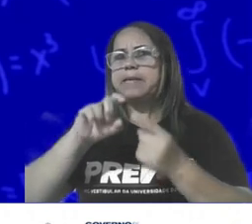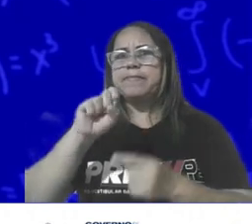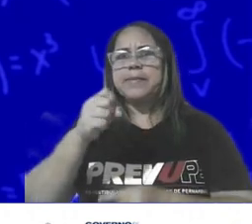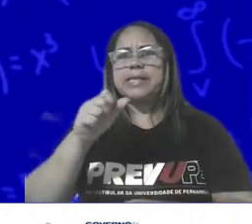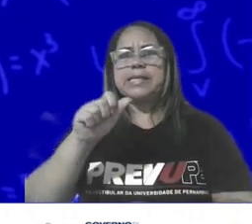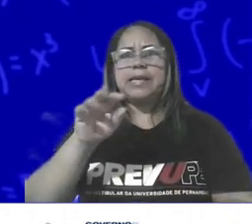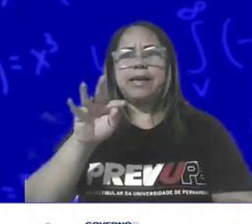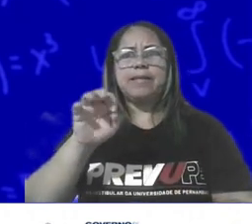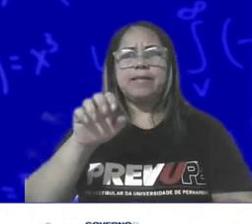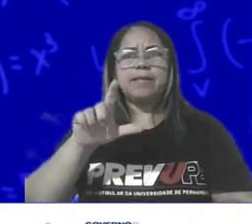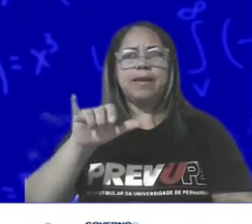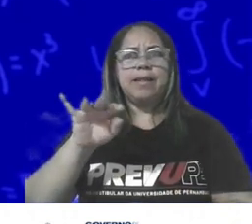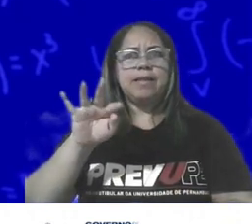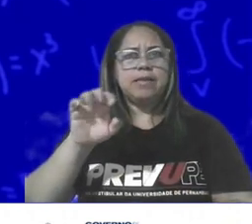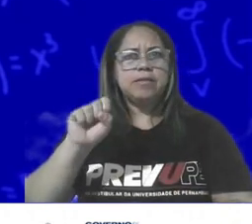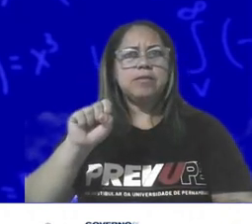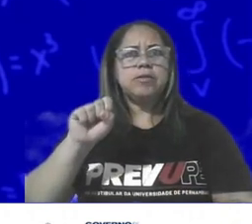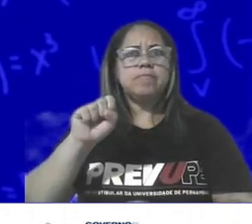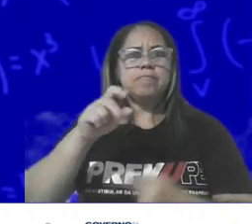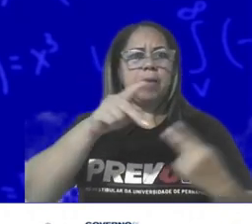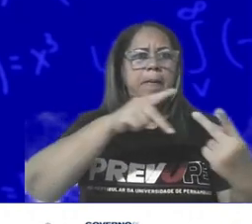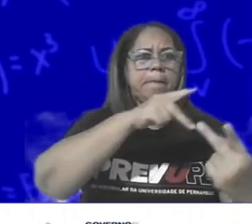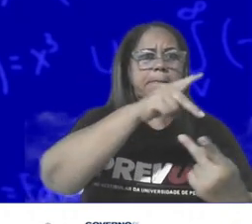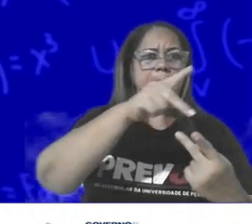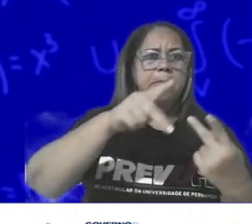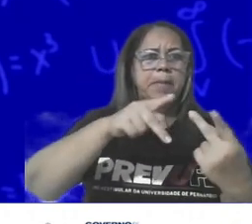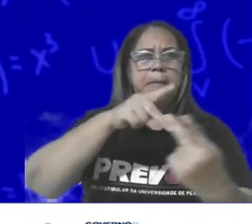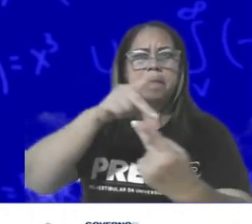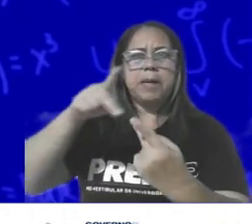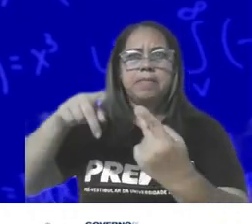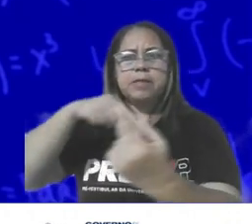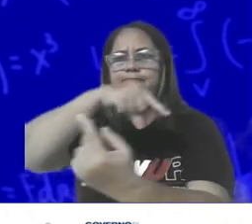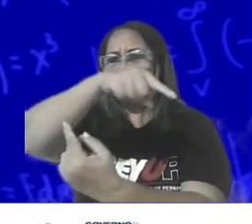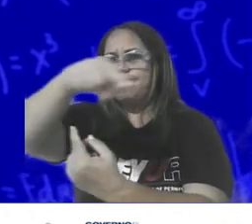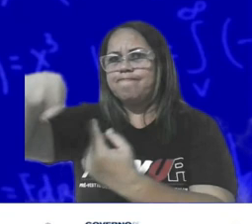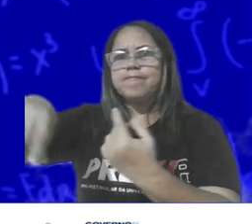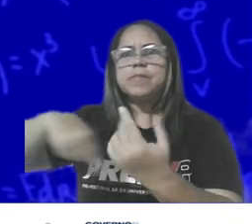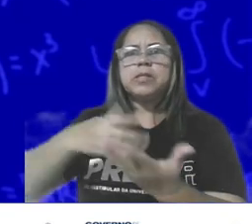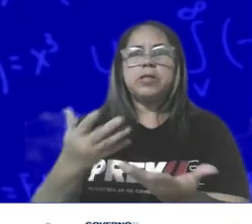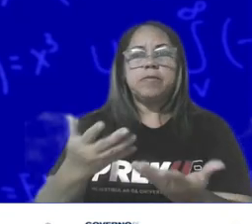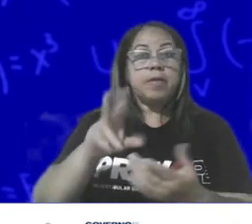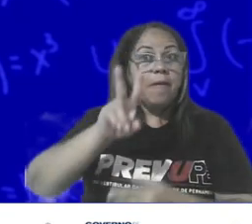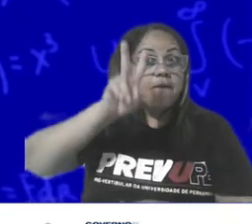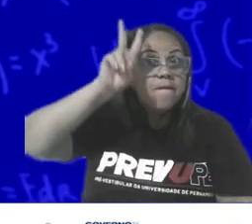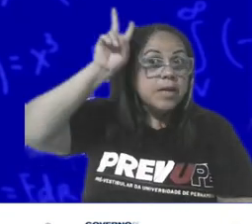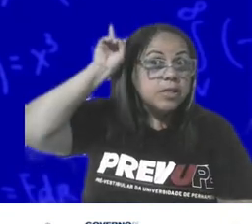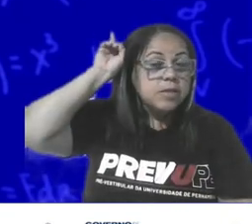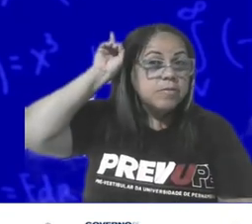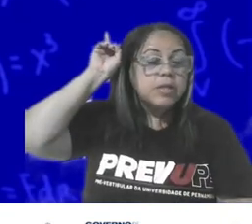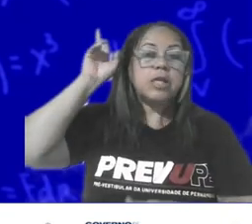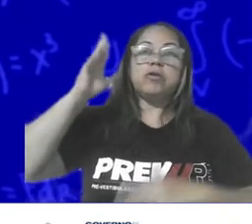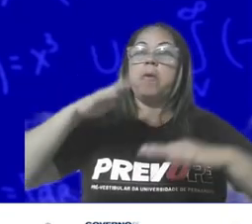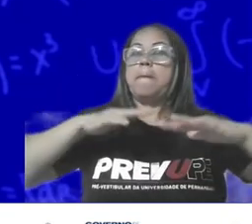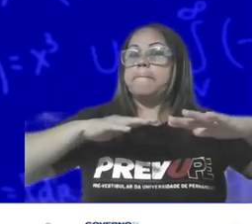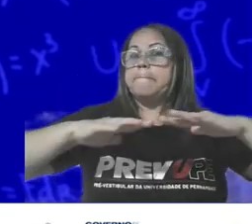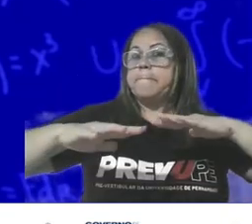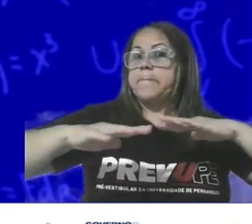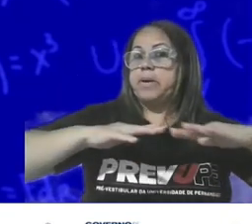em torno dos planetas. Nos vestibulares, e o